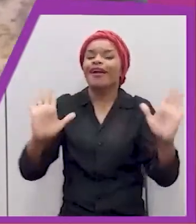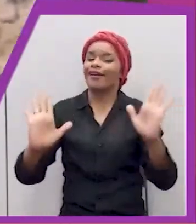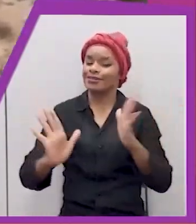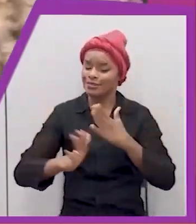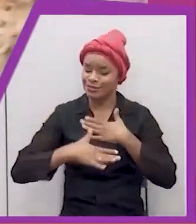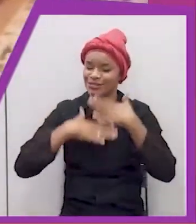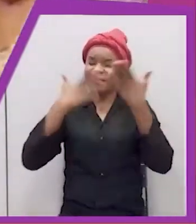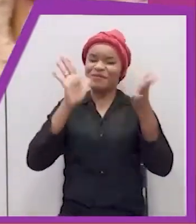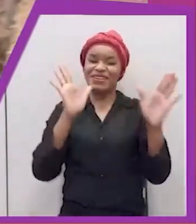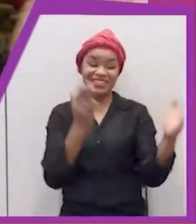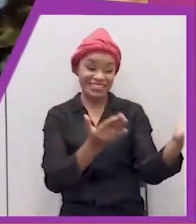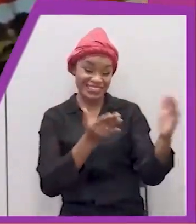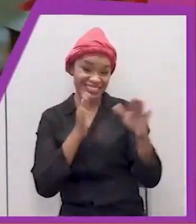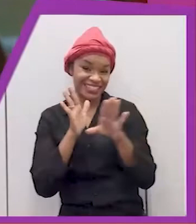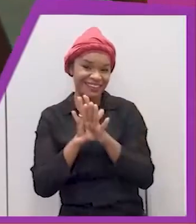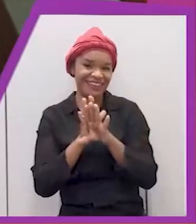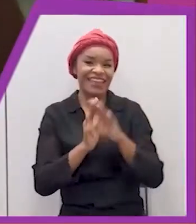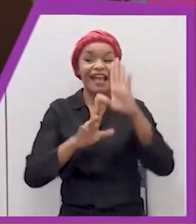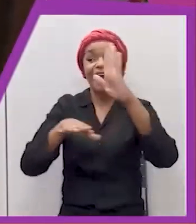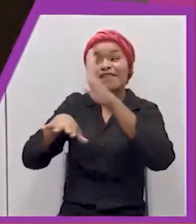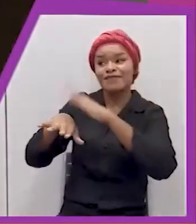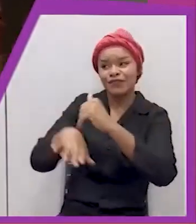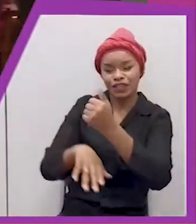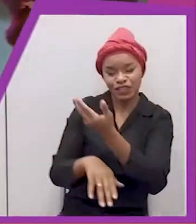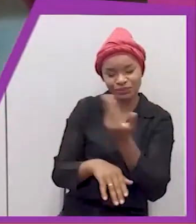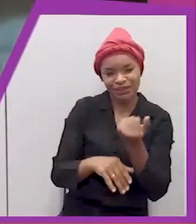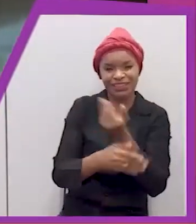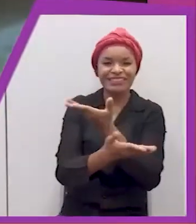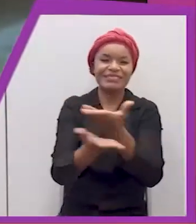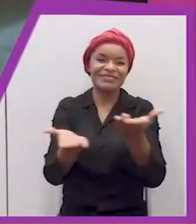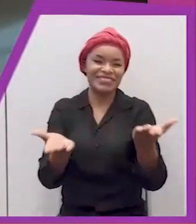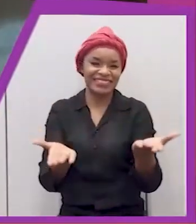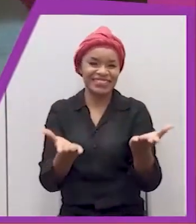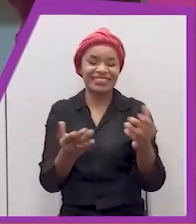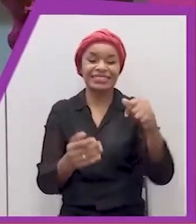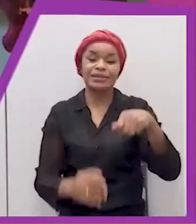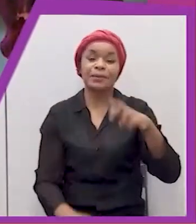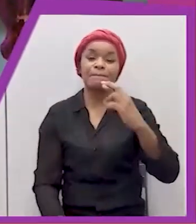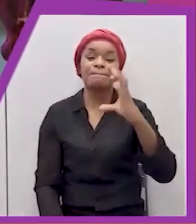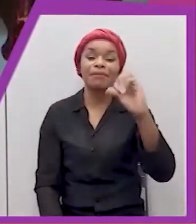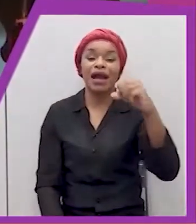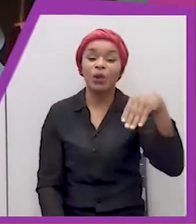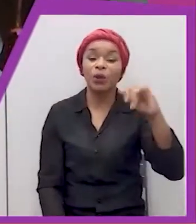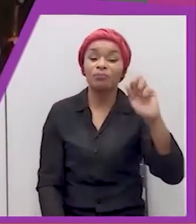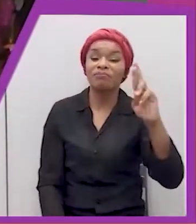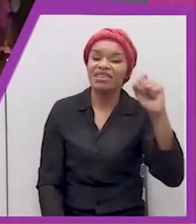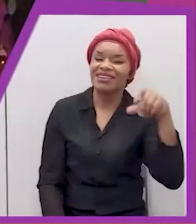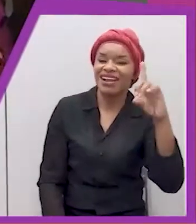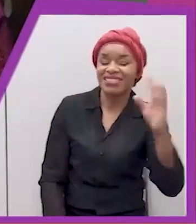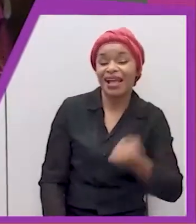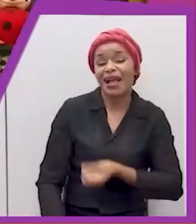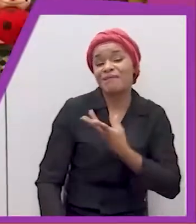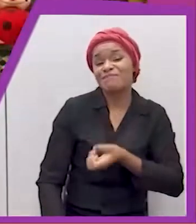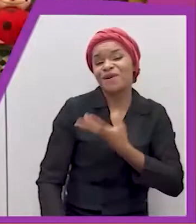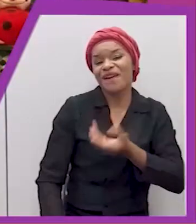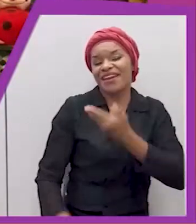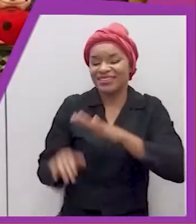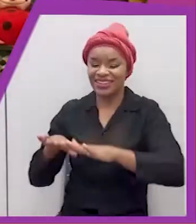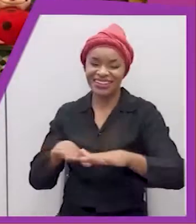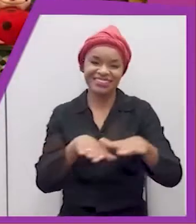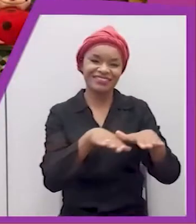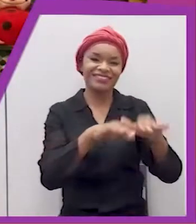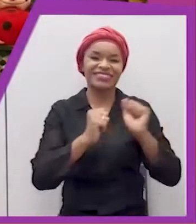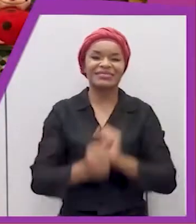aqui e eu vou chamar com vocês Marco Miranda o poeta da infância o